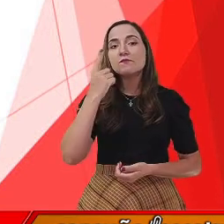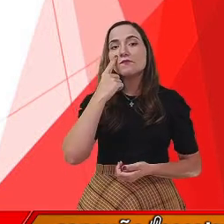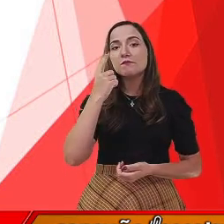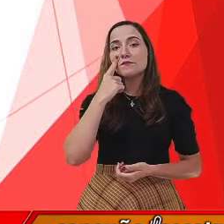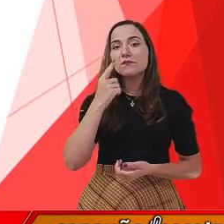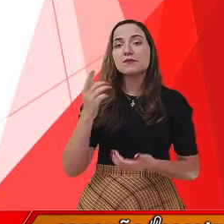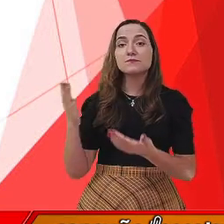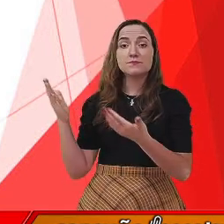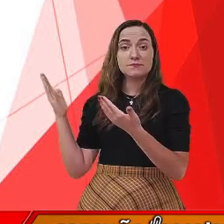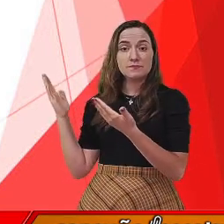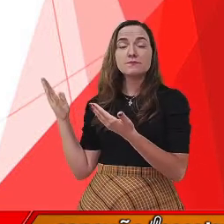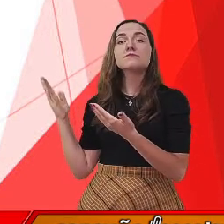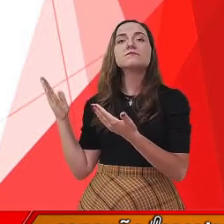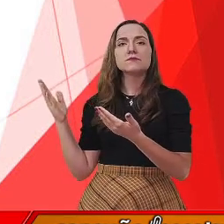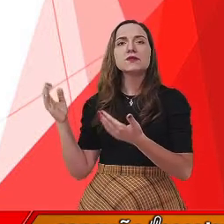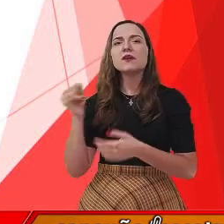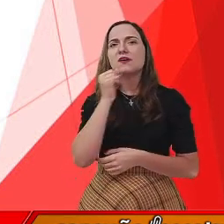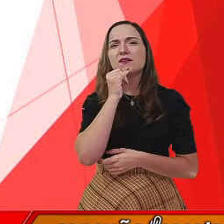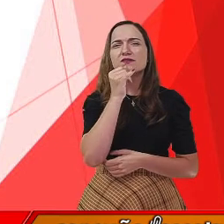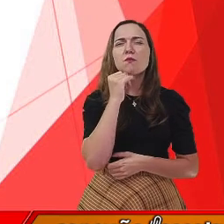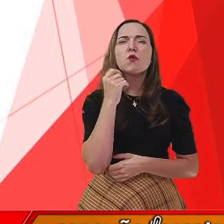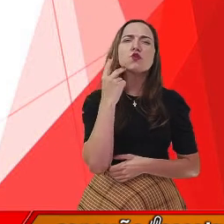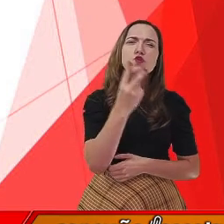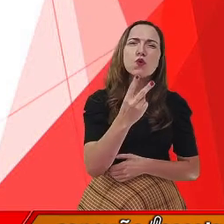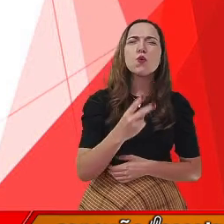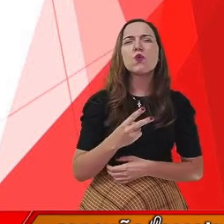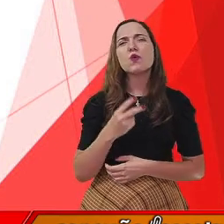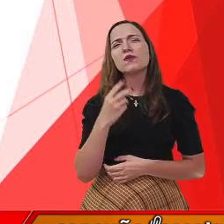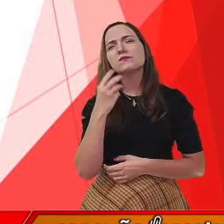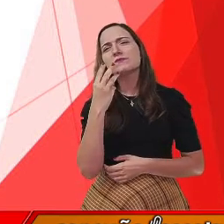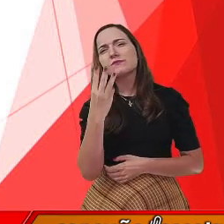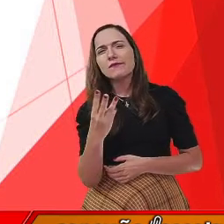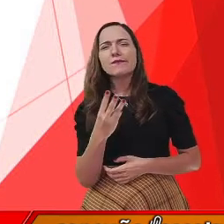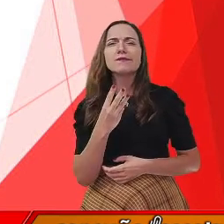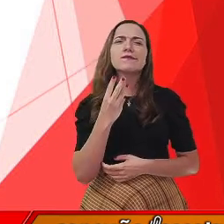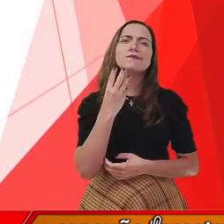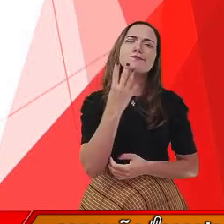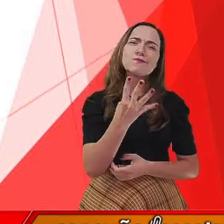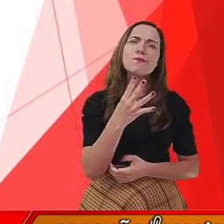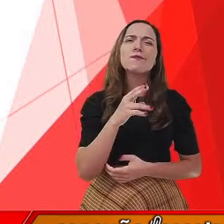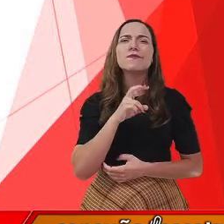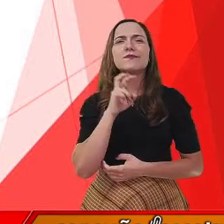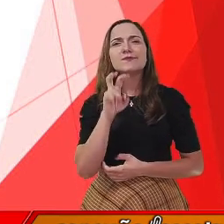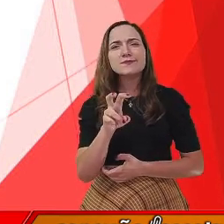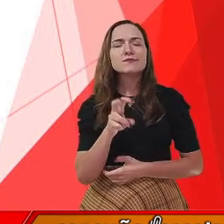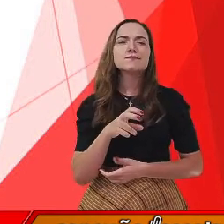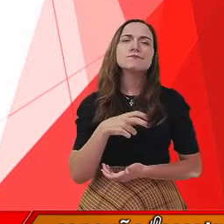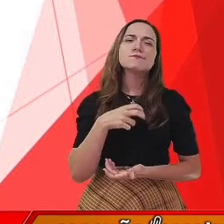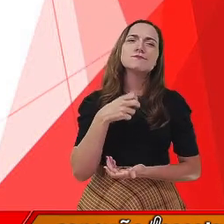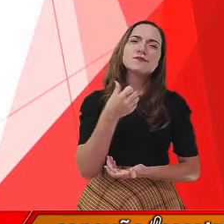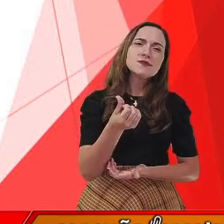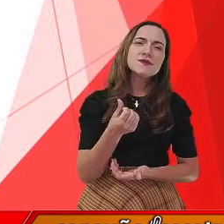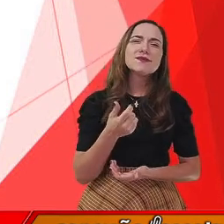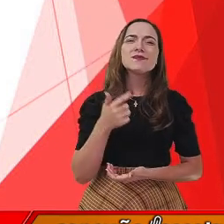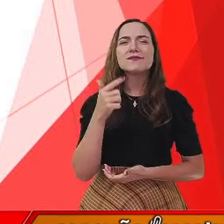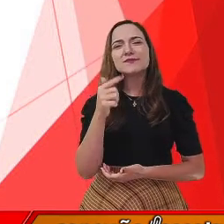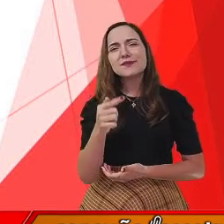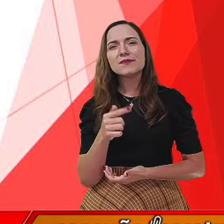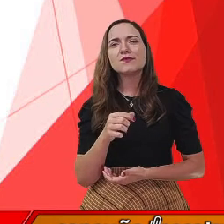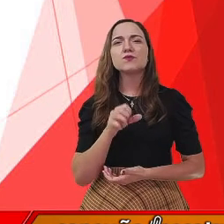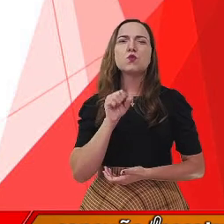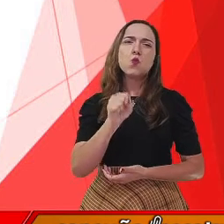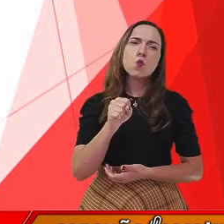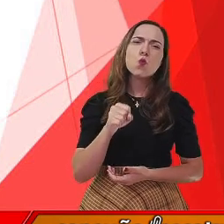denominadores 2, 3, 4, 5, 6, 7, 8,